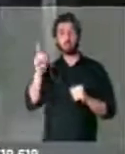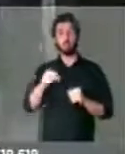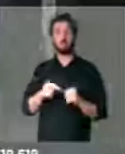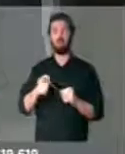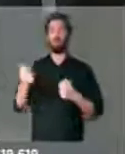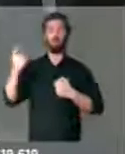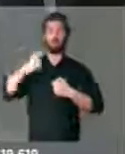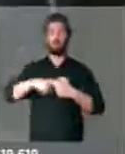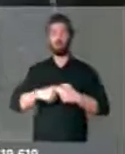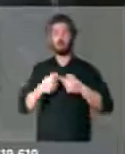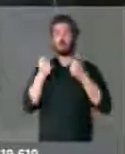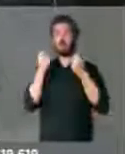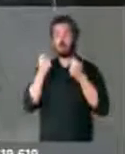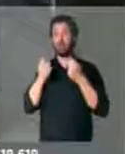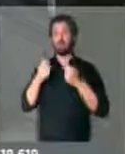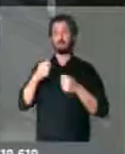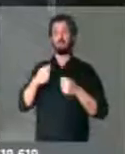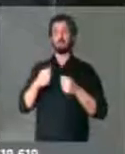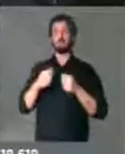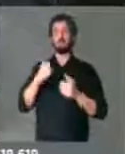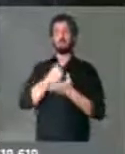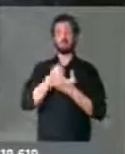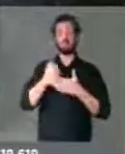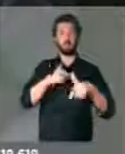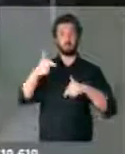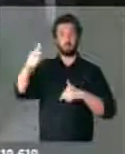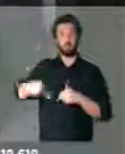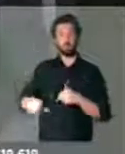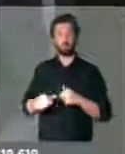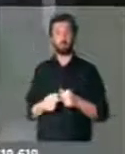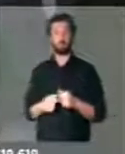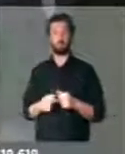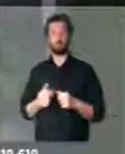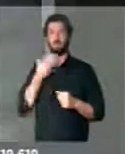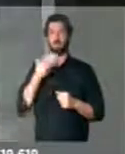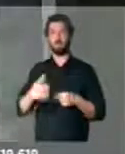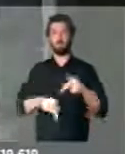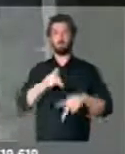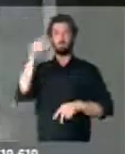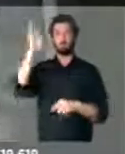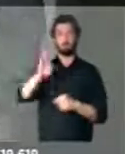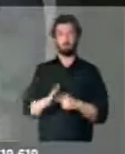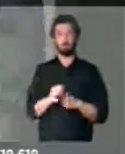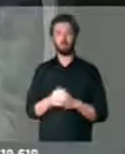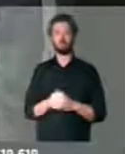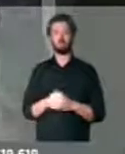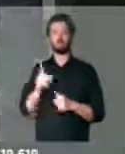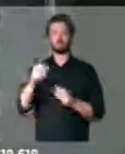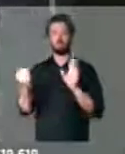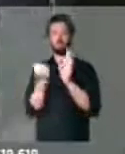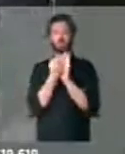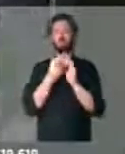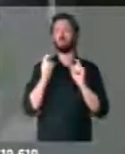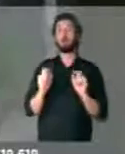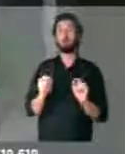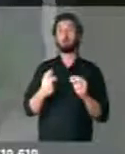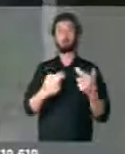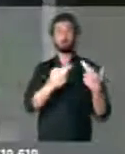da volta da busca, da volta dos empregos para serem devolvidos ao povo brasileiro. É a marca